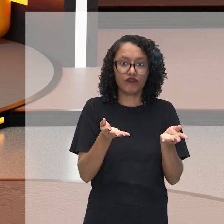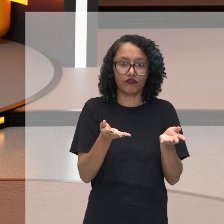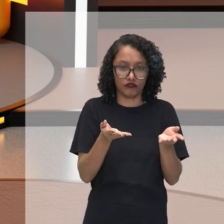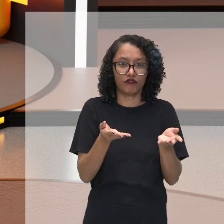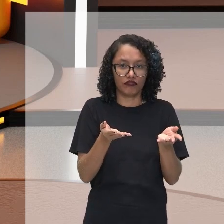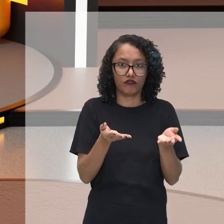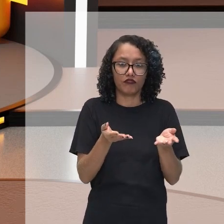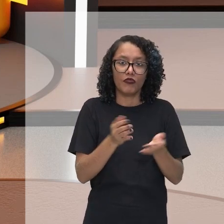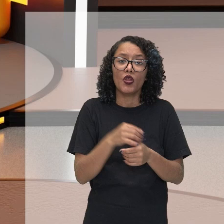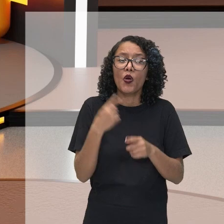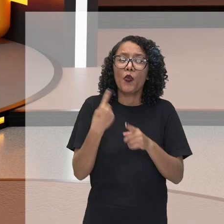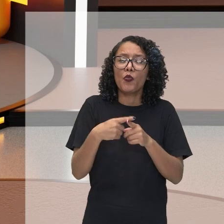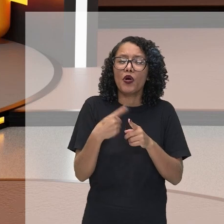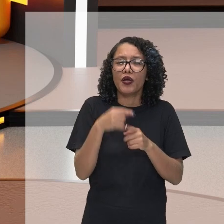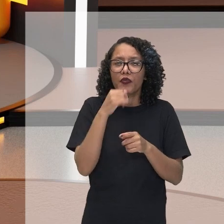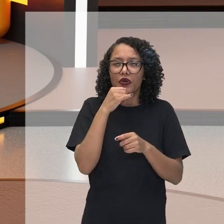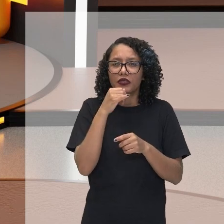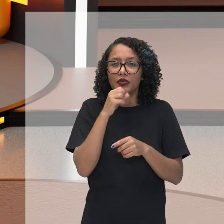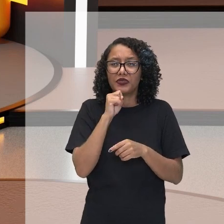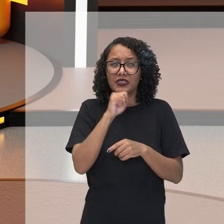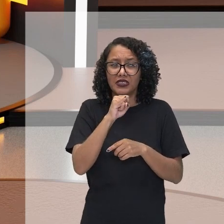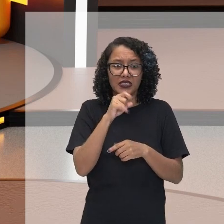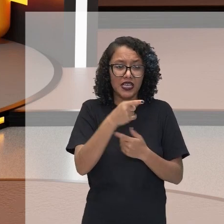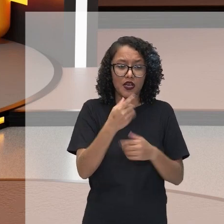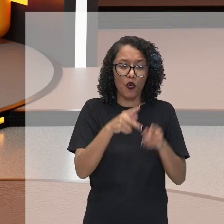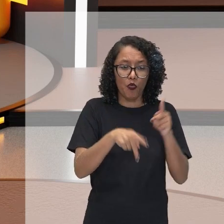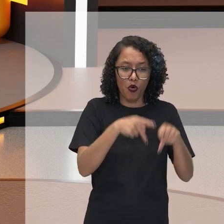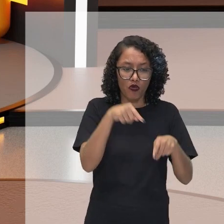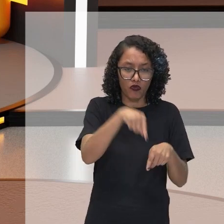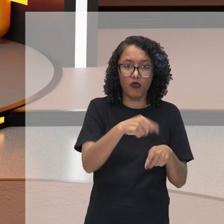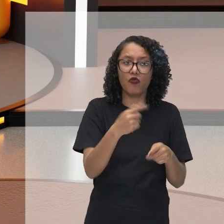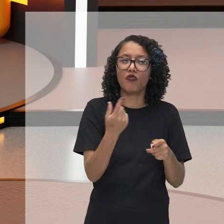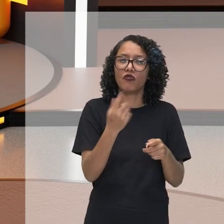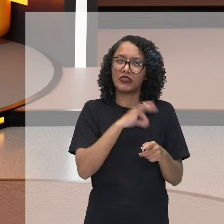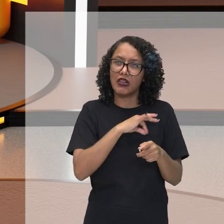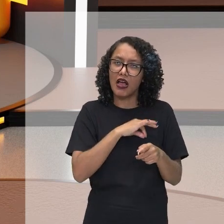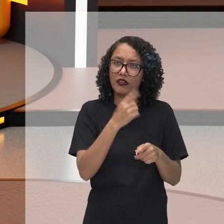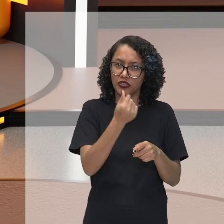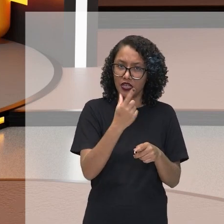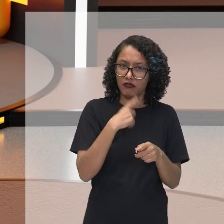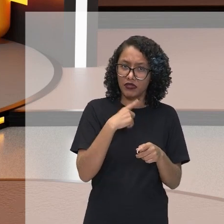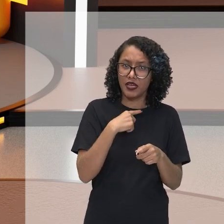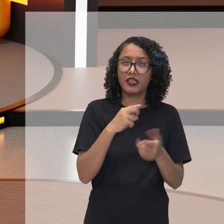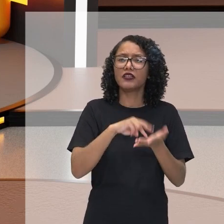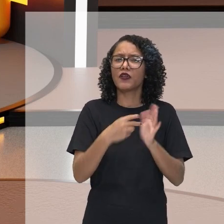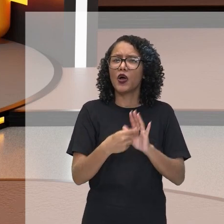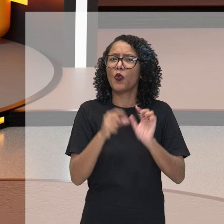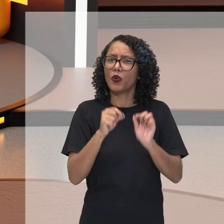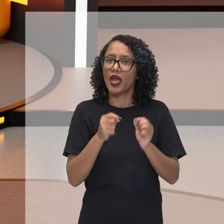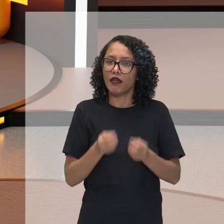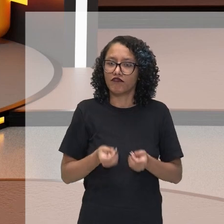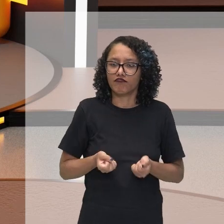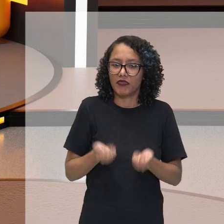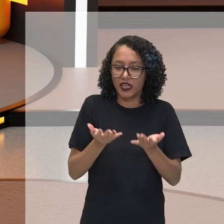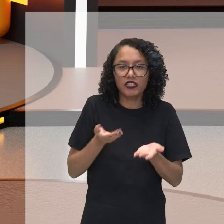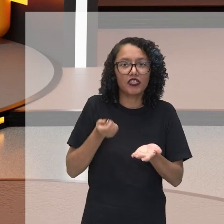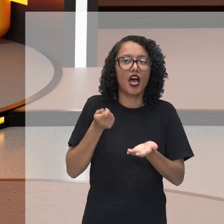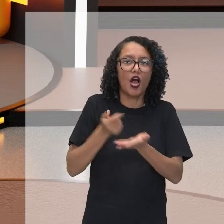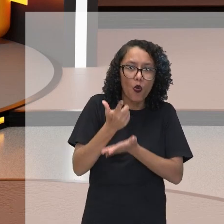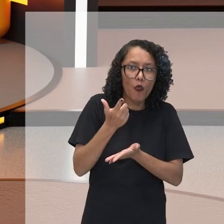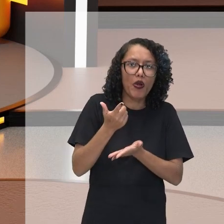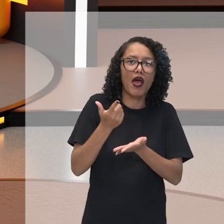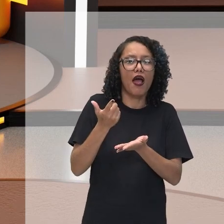ali a população com dinheiro, o que a população vai fazer? Vai gastar, vai comprar. Então, era isso que eles queriam,